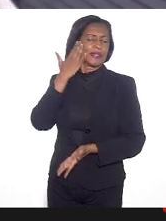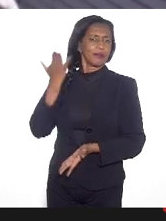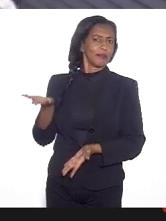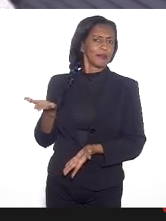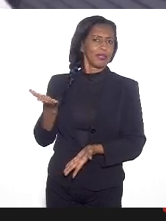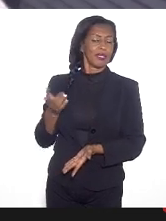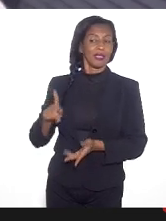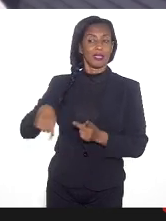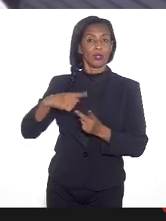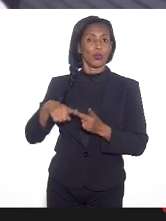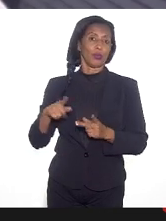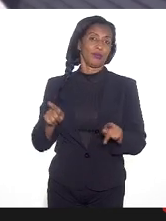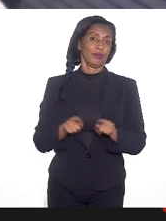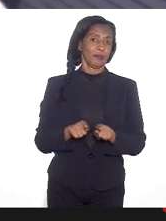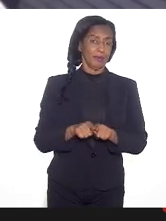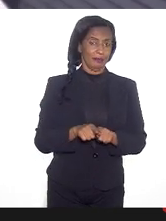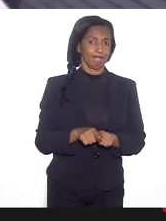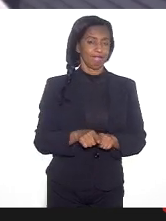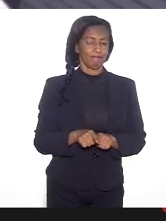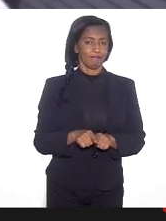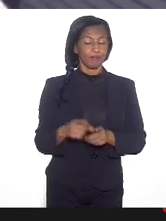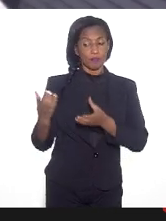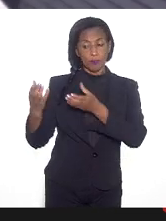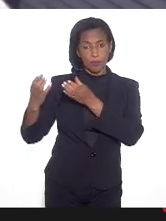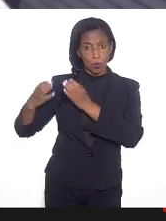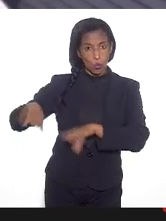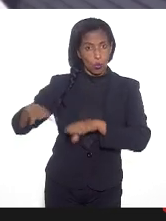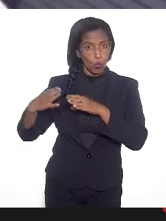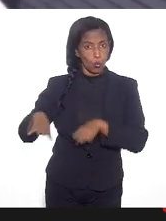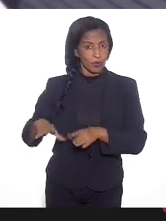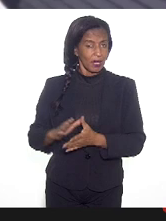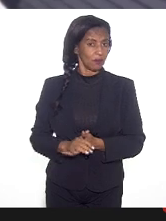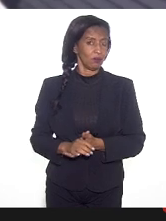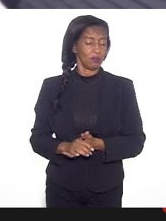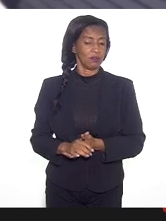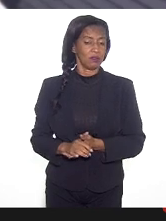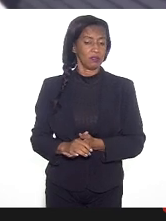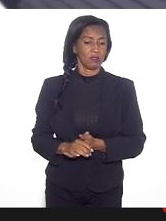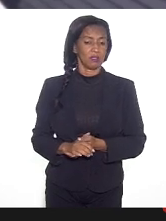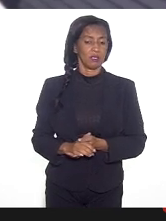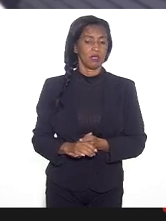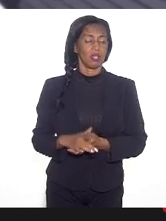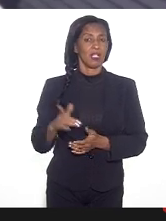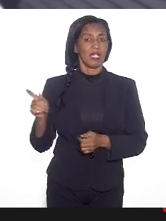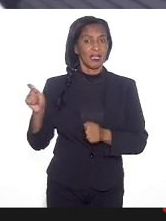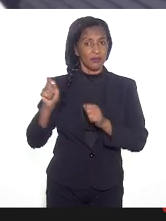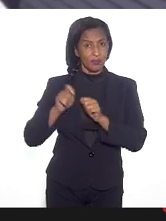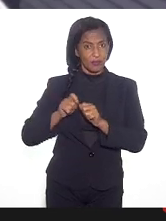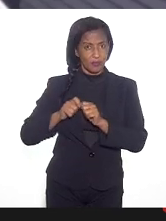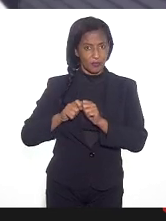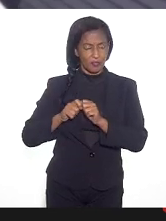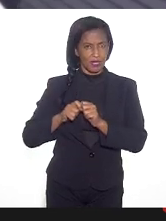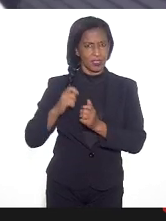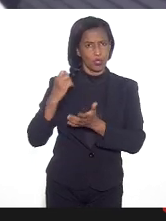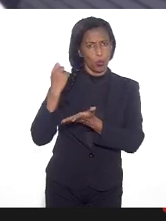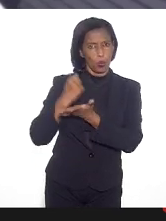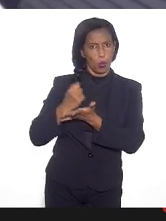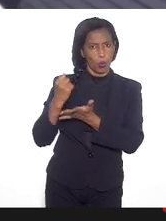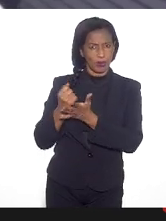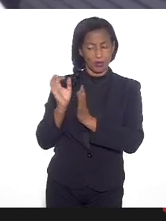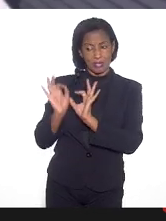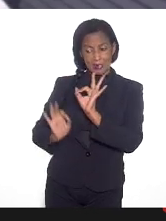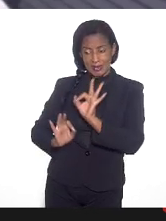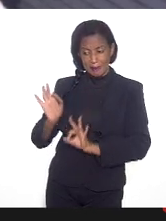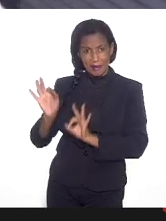E a outra questão é que o concursado ele fez um certame, ele se preparou para uma